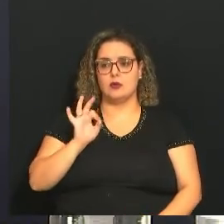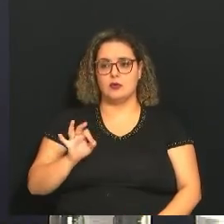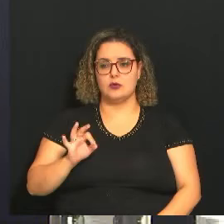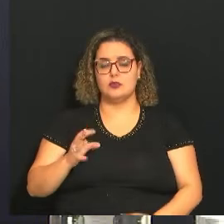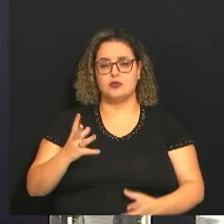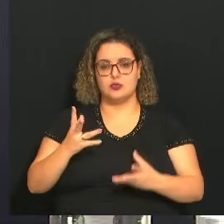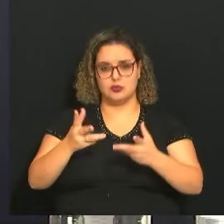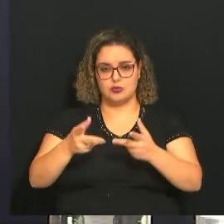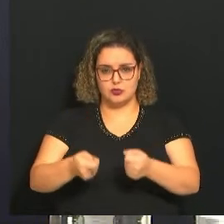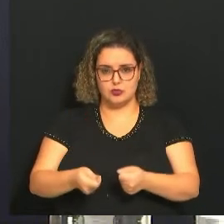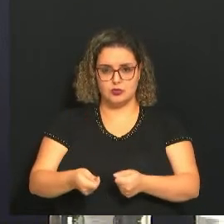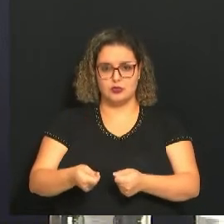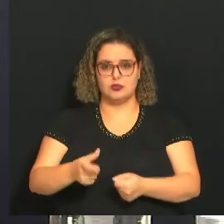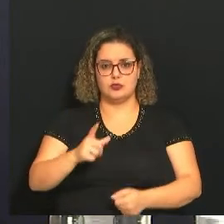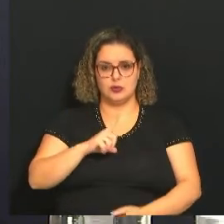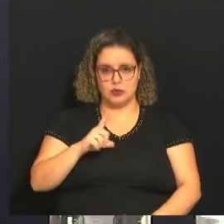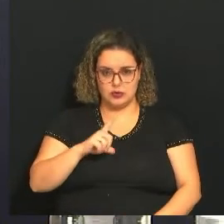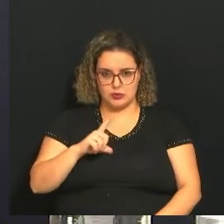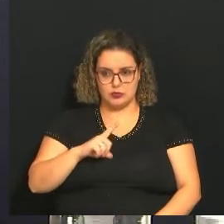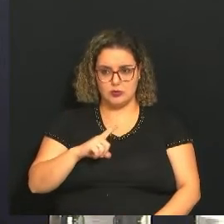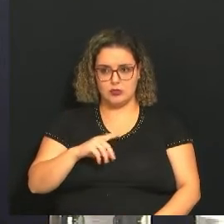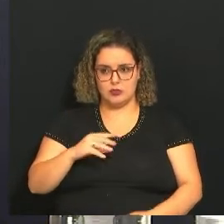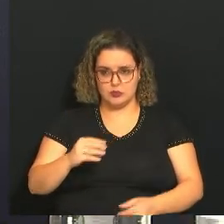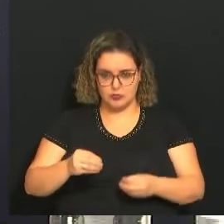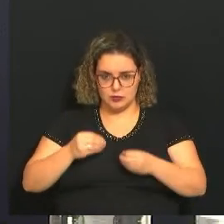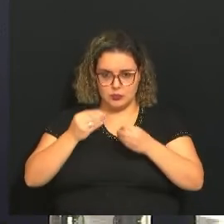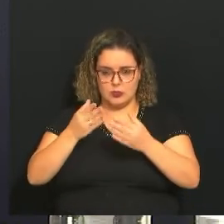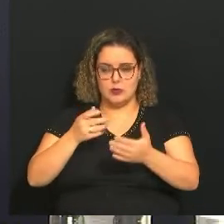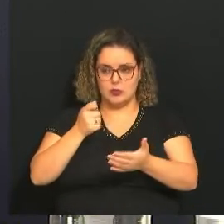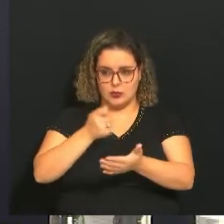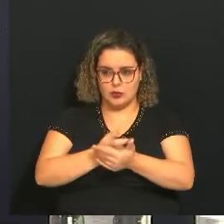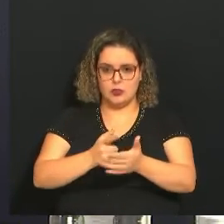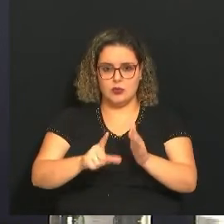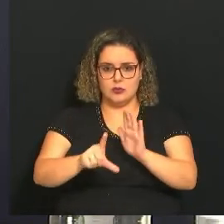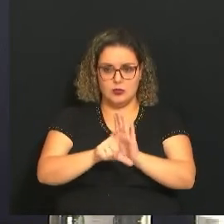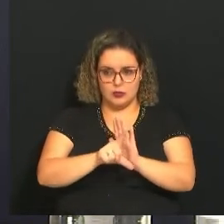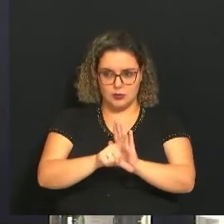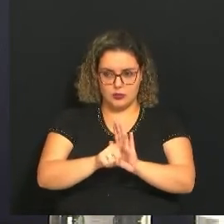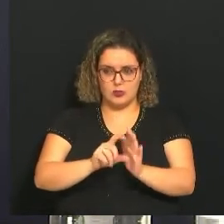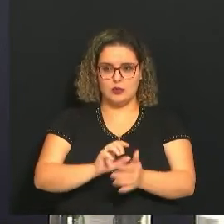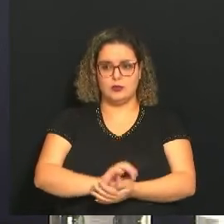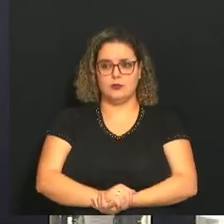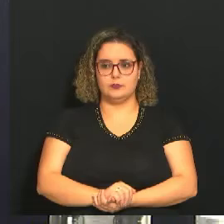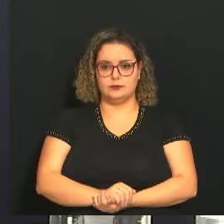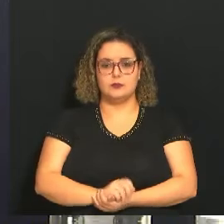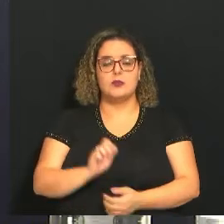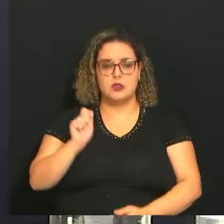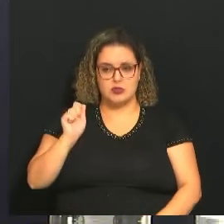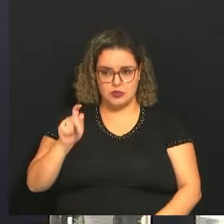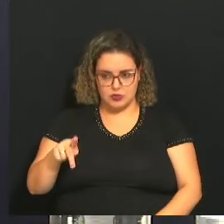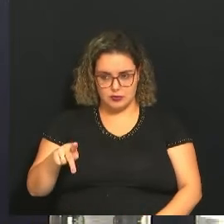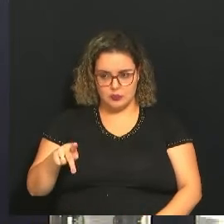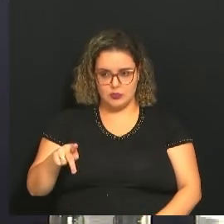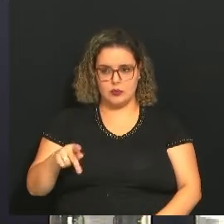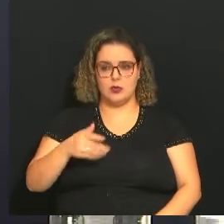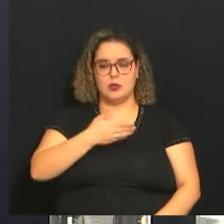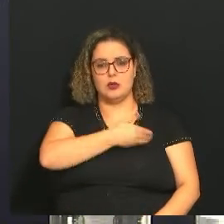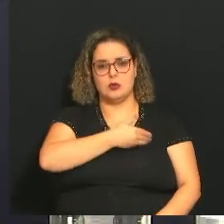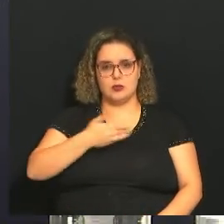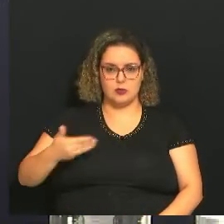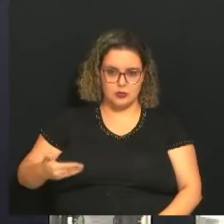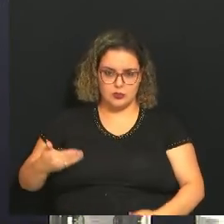recursos para contribuir, para cumprir aí o fundo dele de aposentadoria. Servidor público